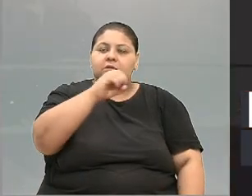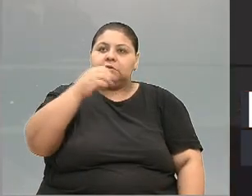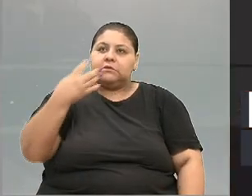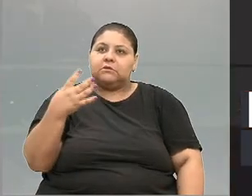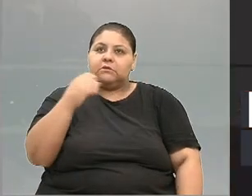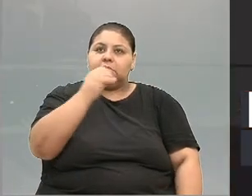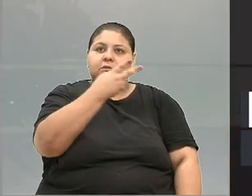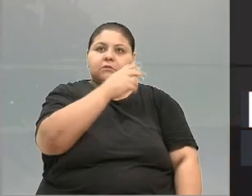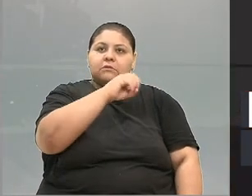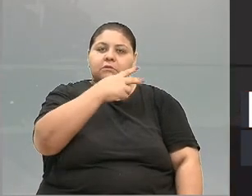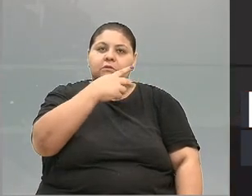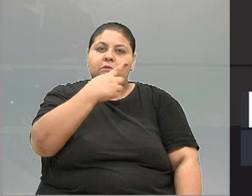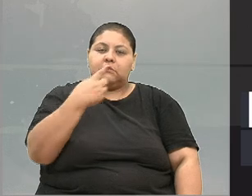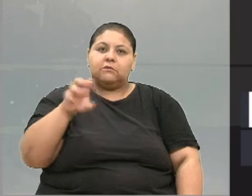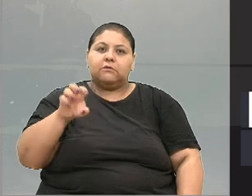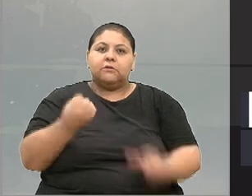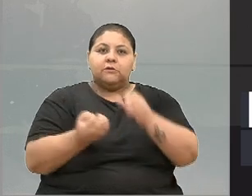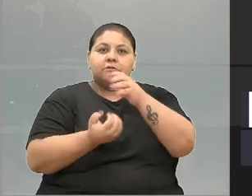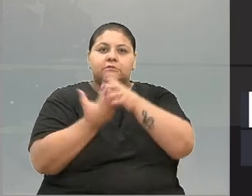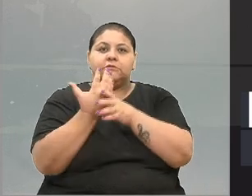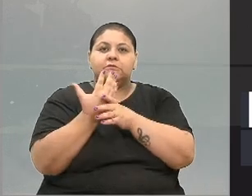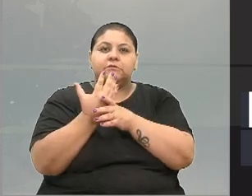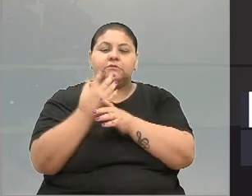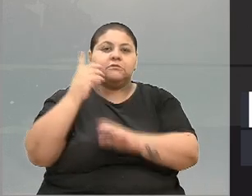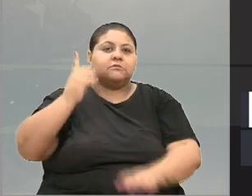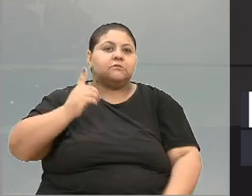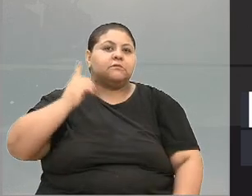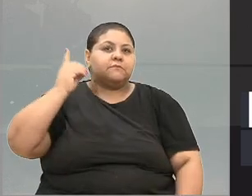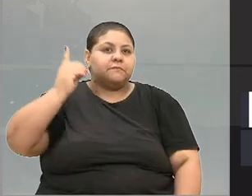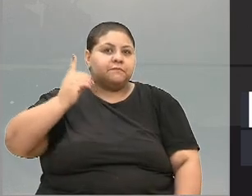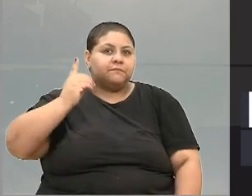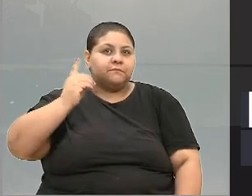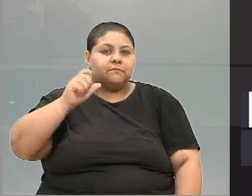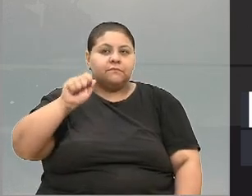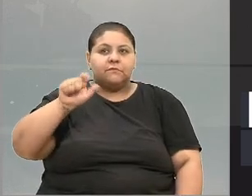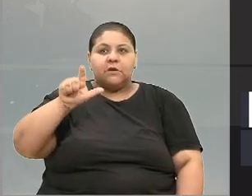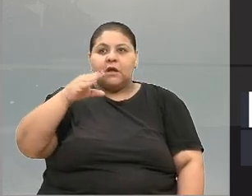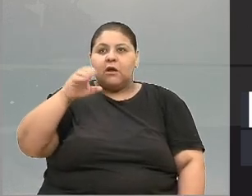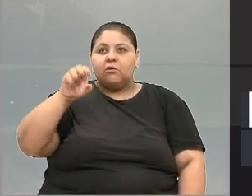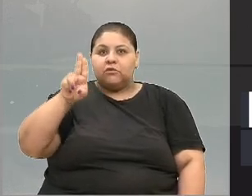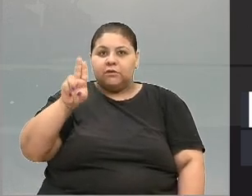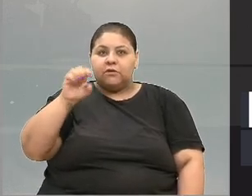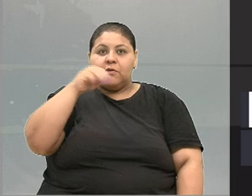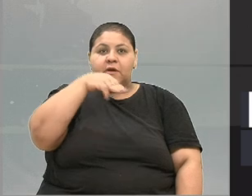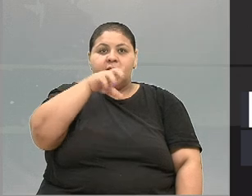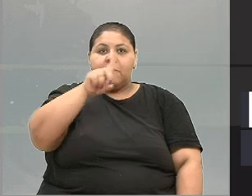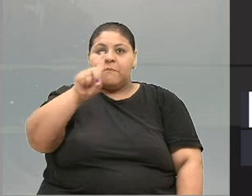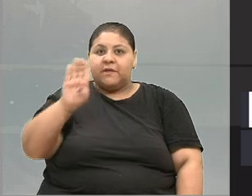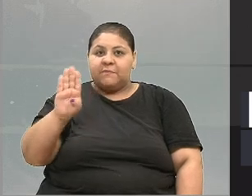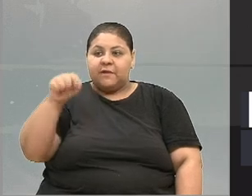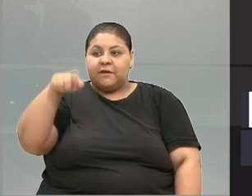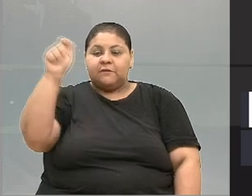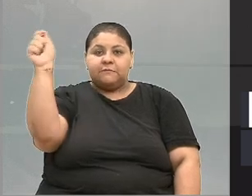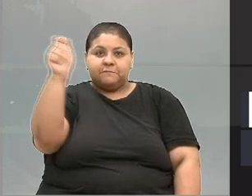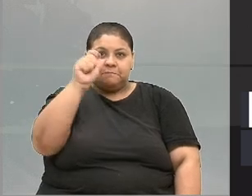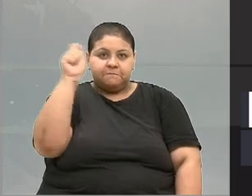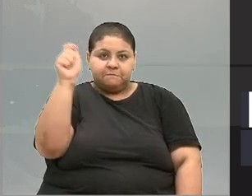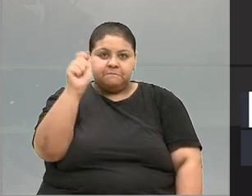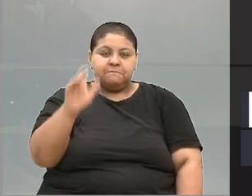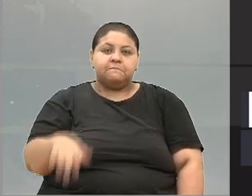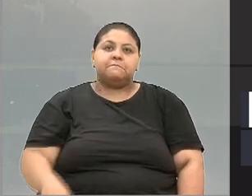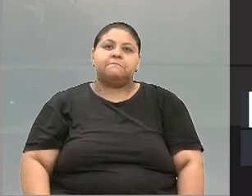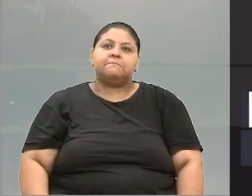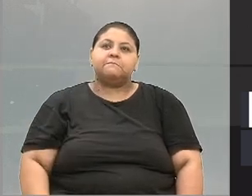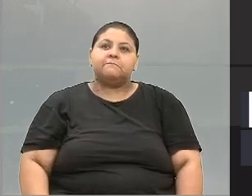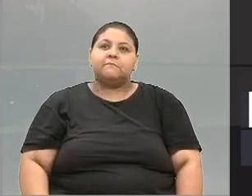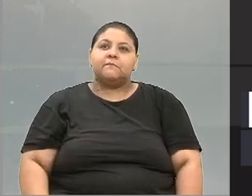104/2015, de autoria do deputado Alceu Moreira, do MDB Rio Grande do Sul, vereador Felipe,